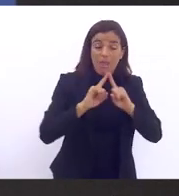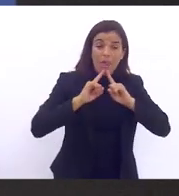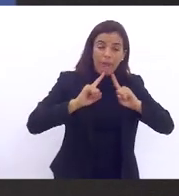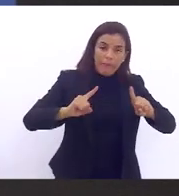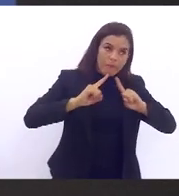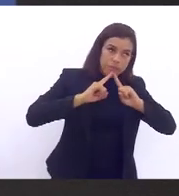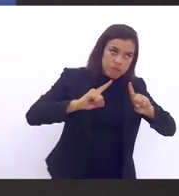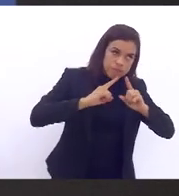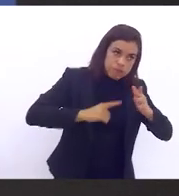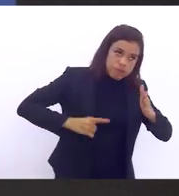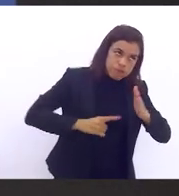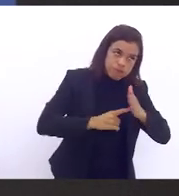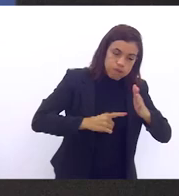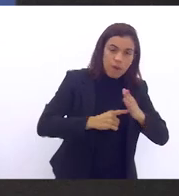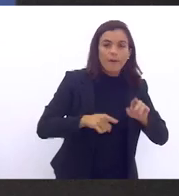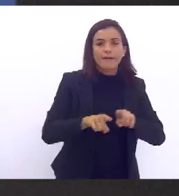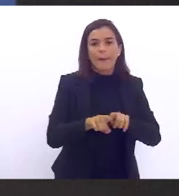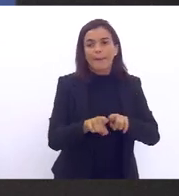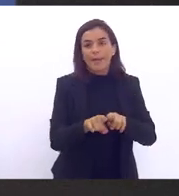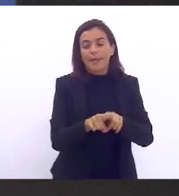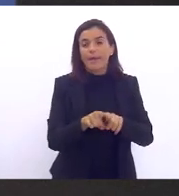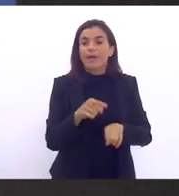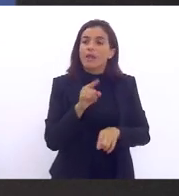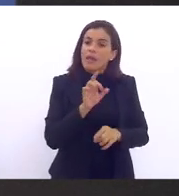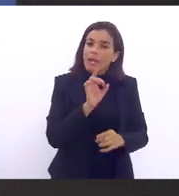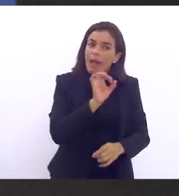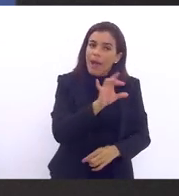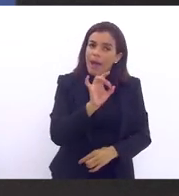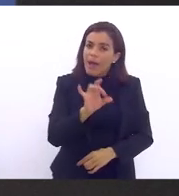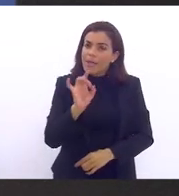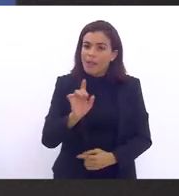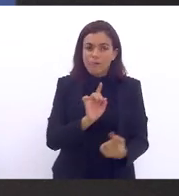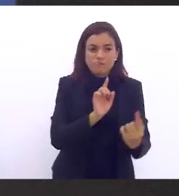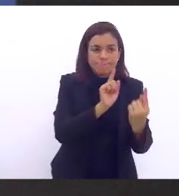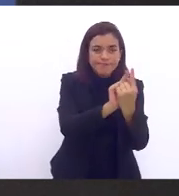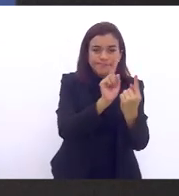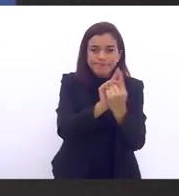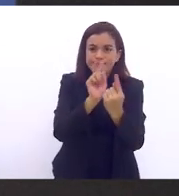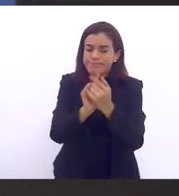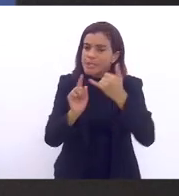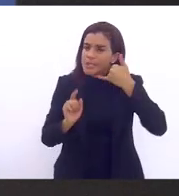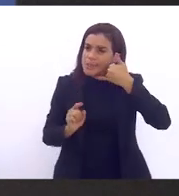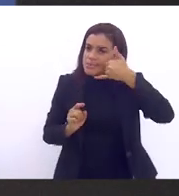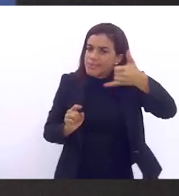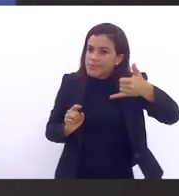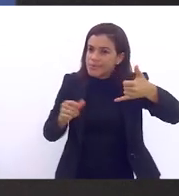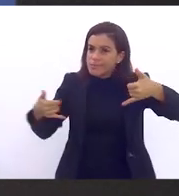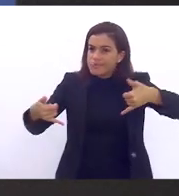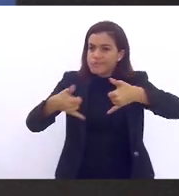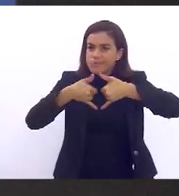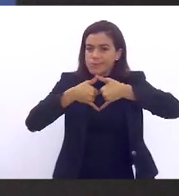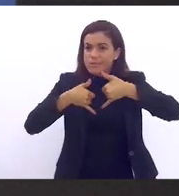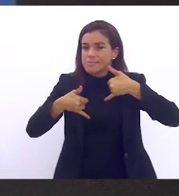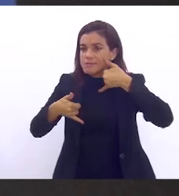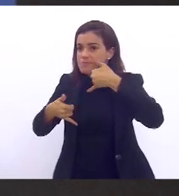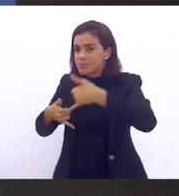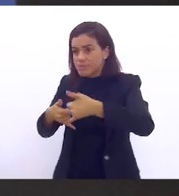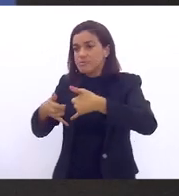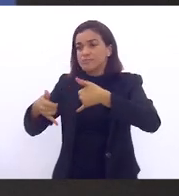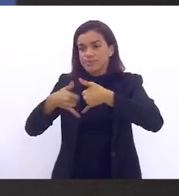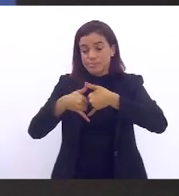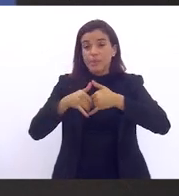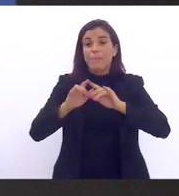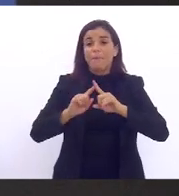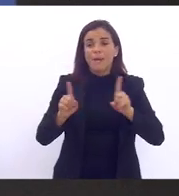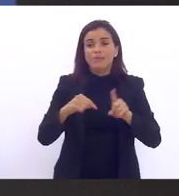inclusive que nós temos e nós estamos tratando uma a uma não são eh o volume Não é tão alto quanto a a questão do número de passagens